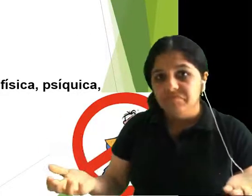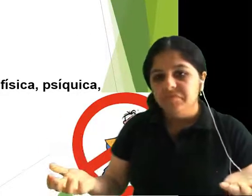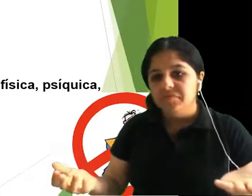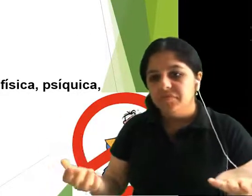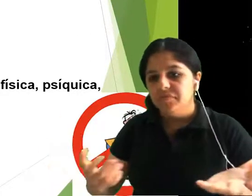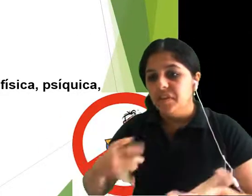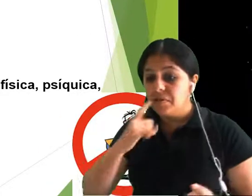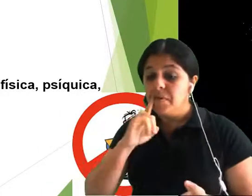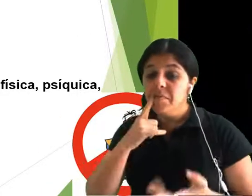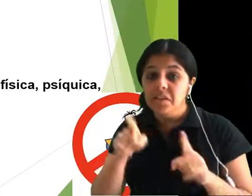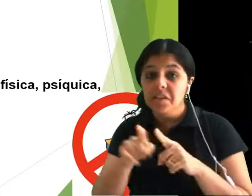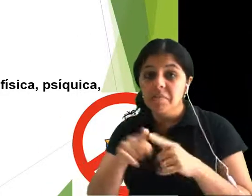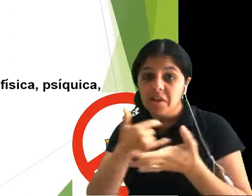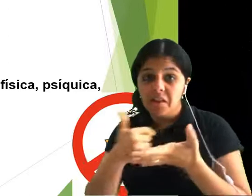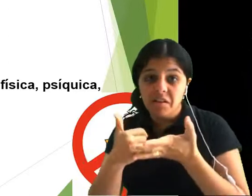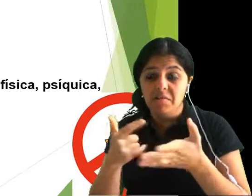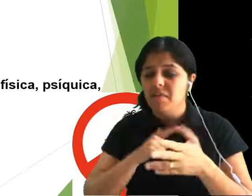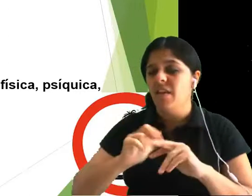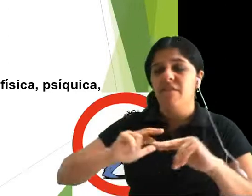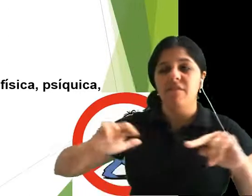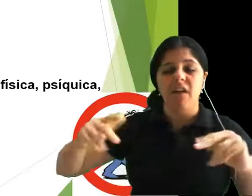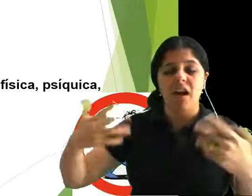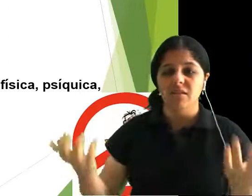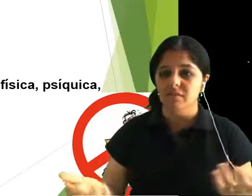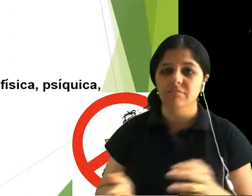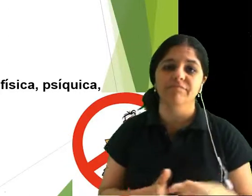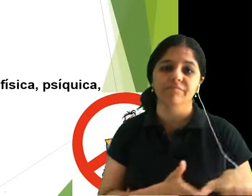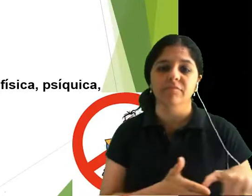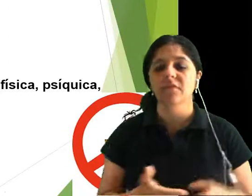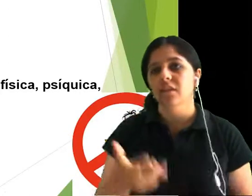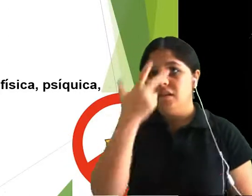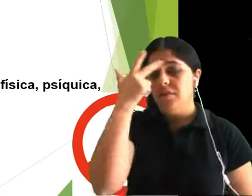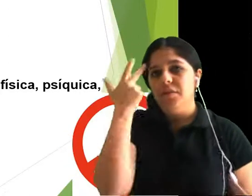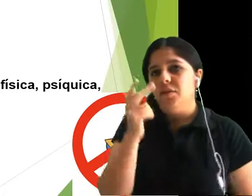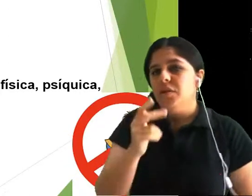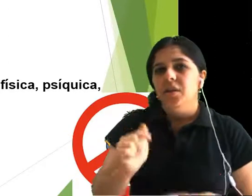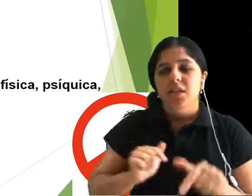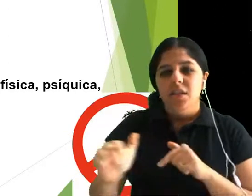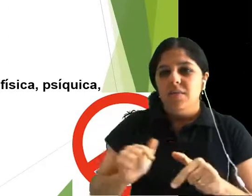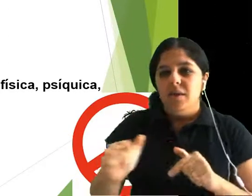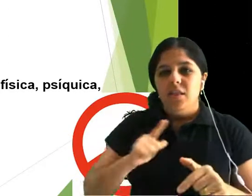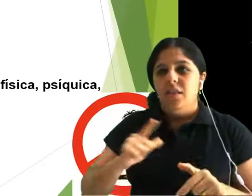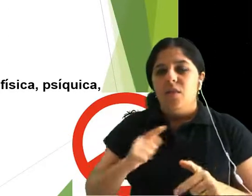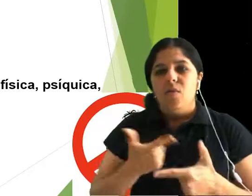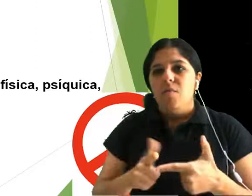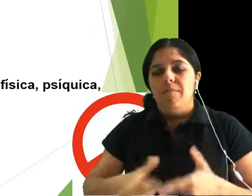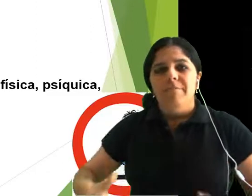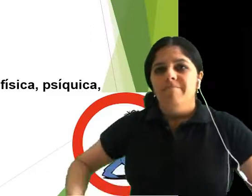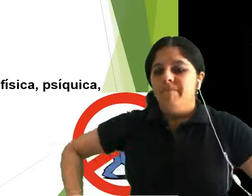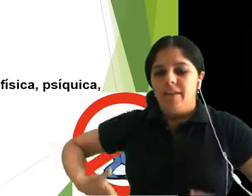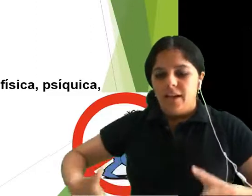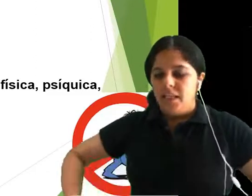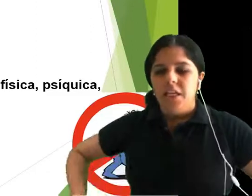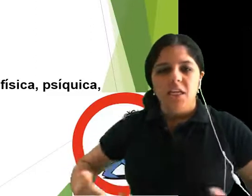droga, mas outros tipos aí também de droga, aí vocês pensam. Outra, trabalhador com alguma deficiência física ou psíquica. Então, nesse caso